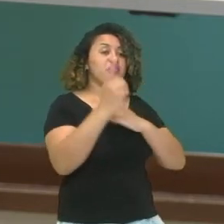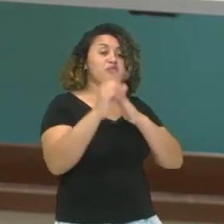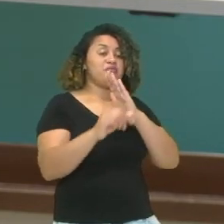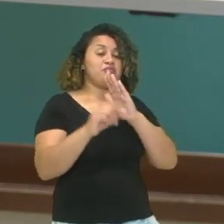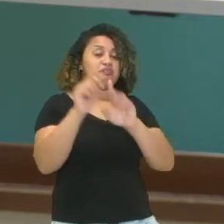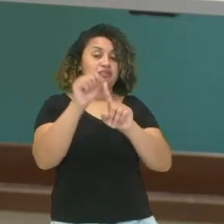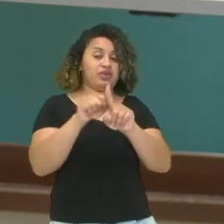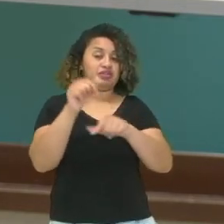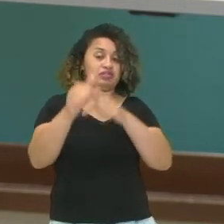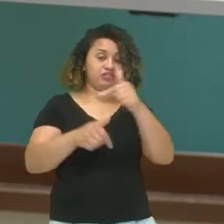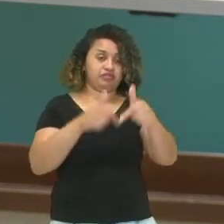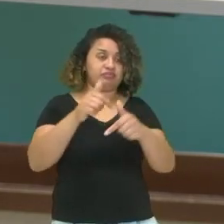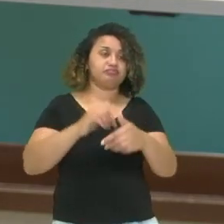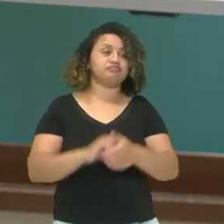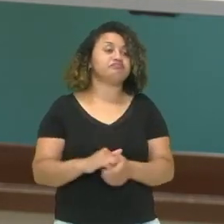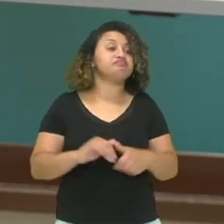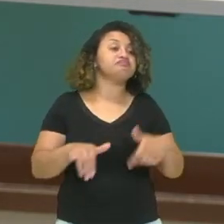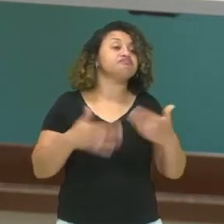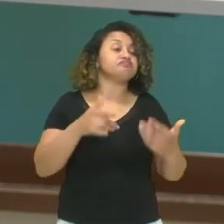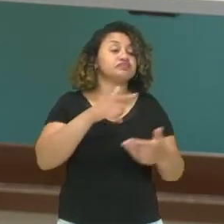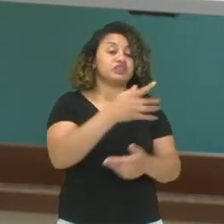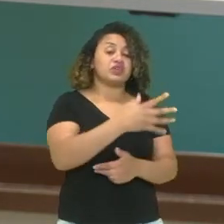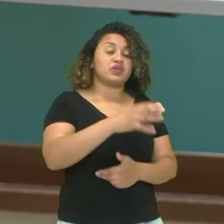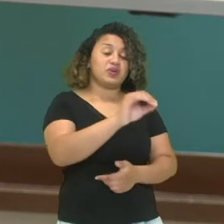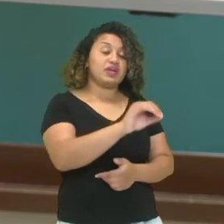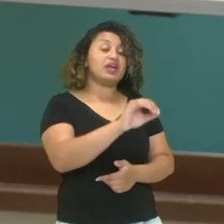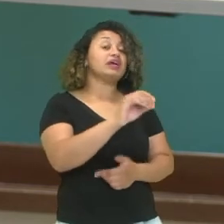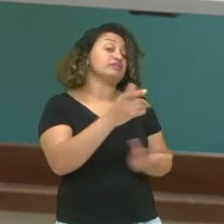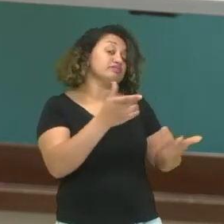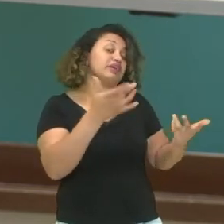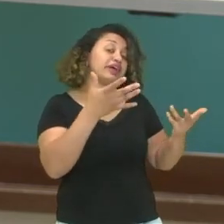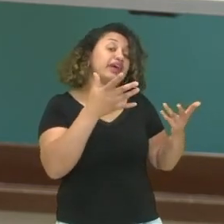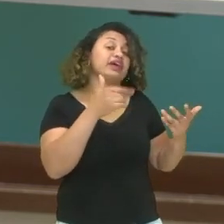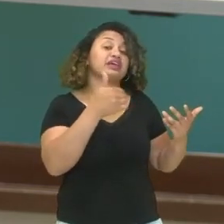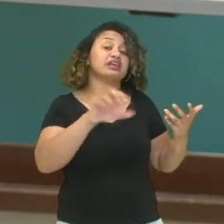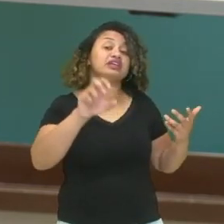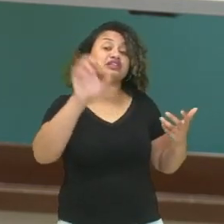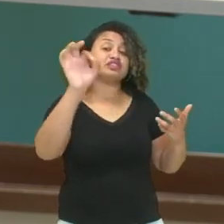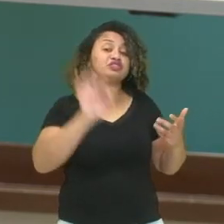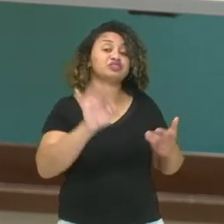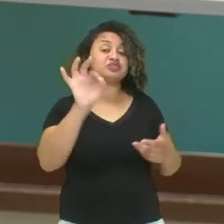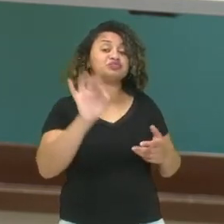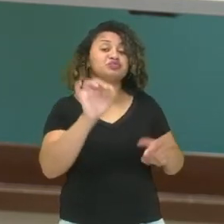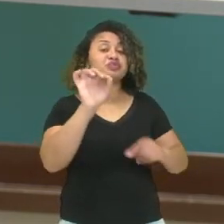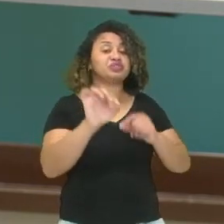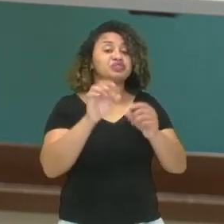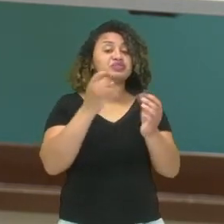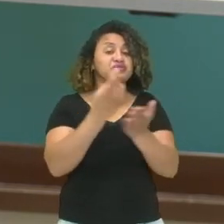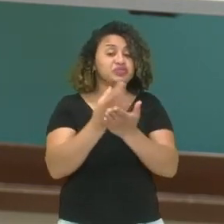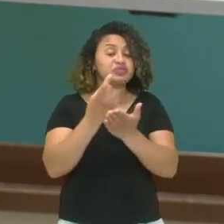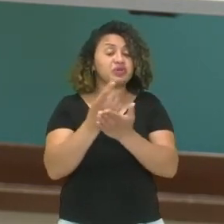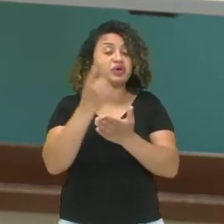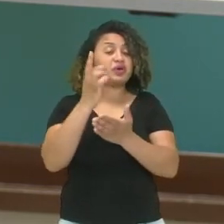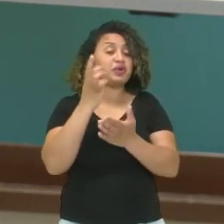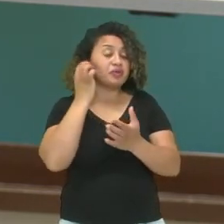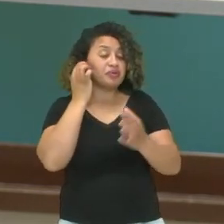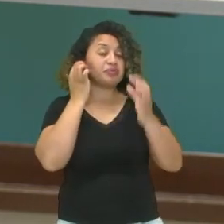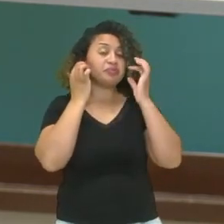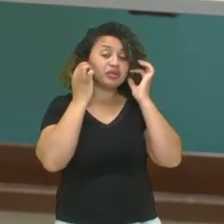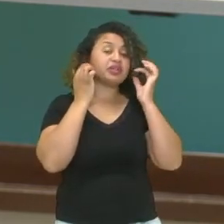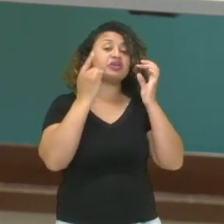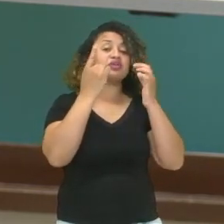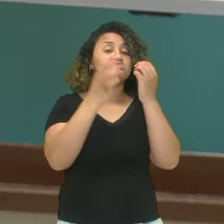trabalho. Desse, espera-se que 15% comprem um brinco e uma